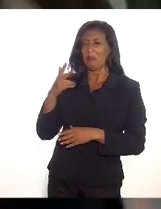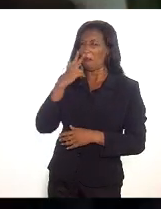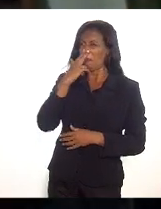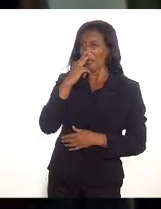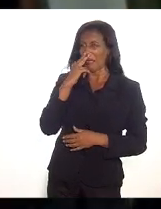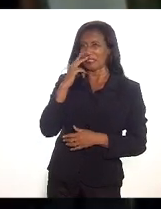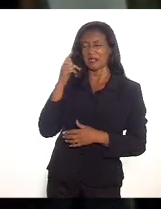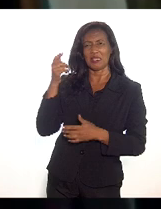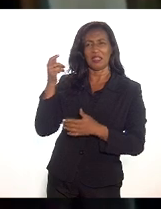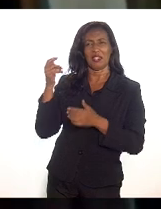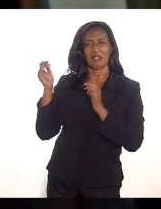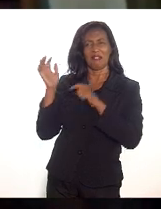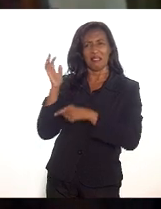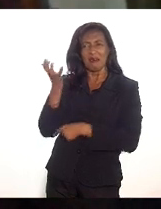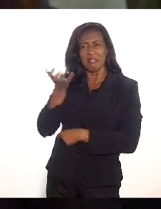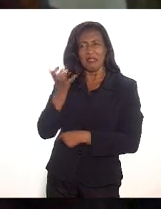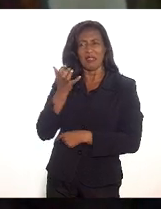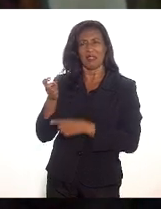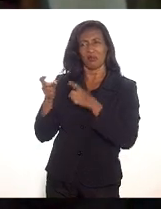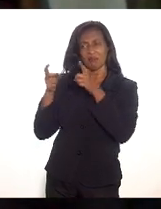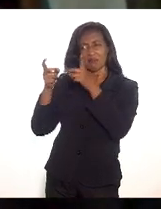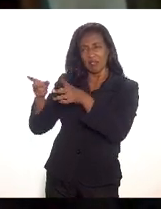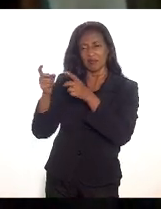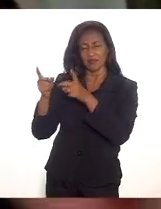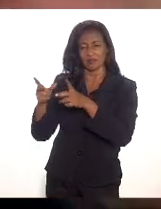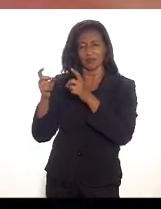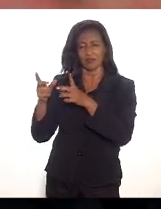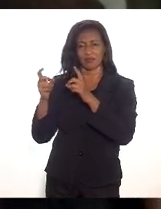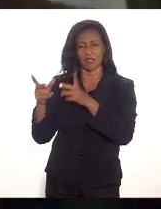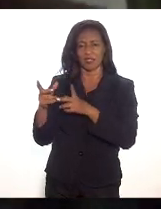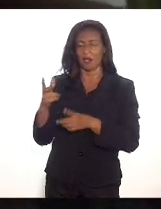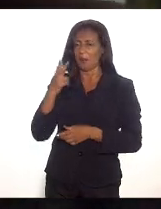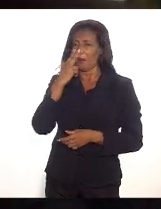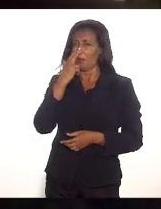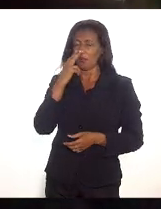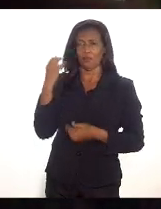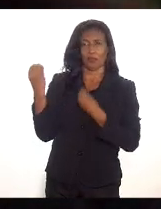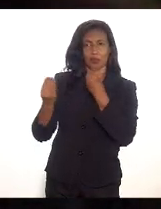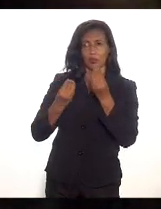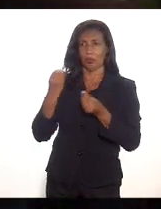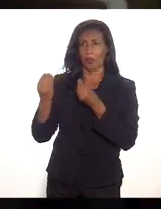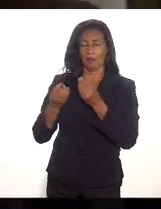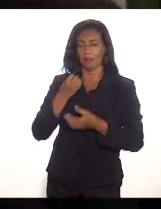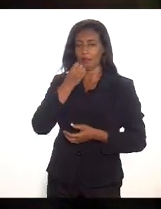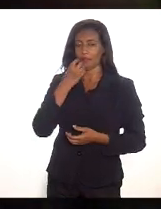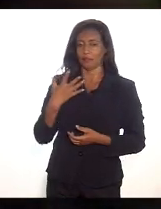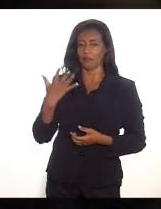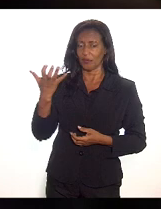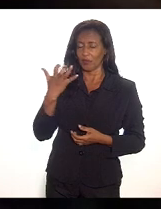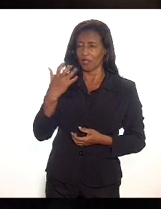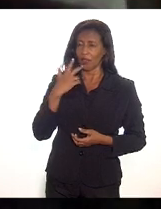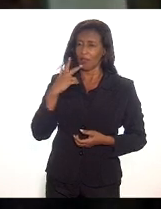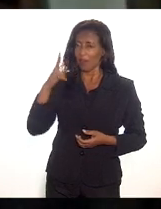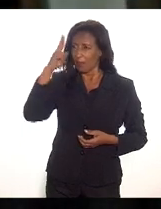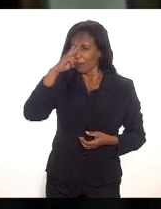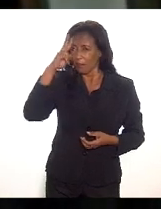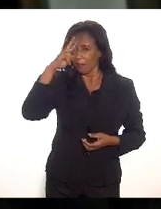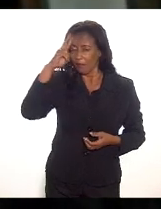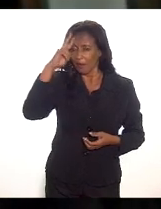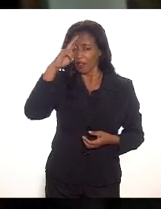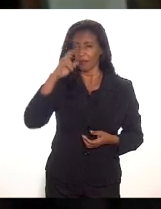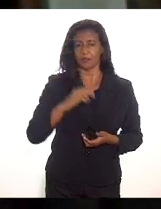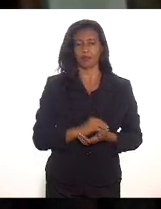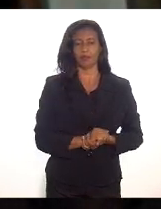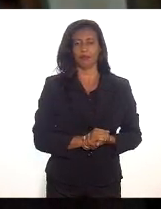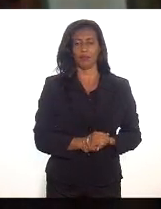qualquer preço, como se fosse um dogma do capitalismo, eu faço questão aqui de lembrar